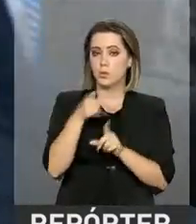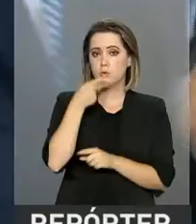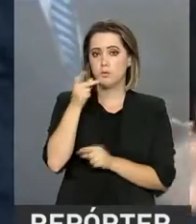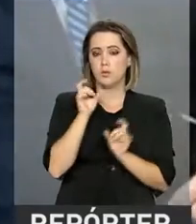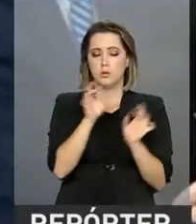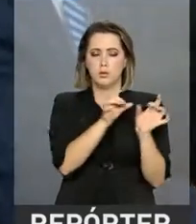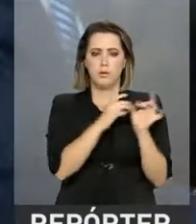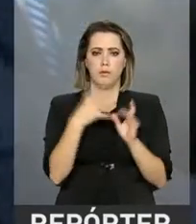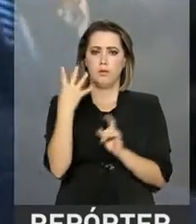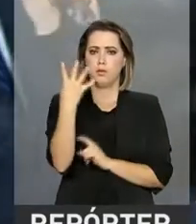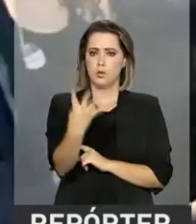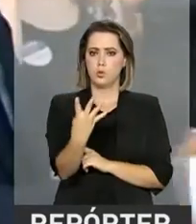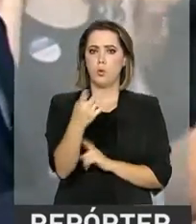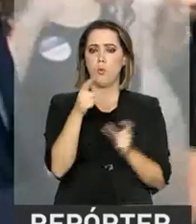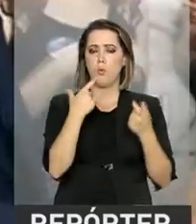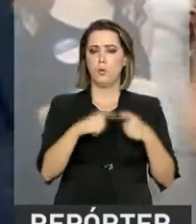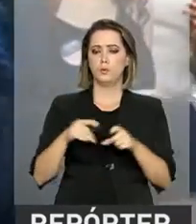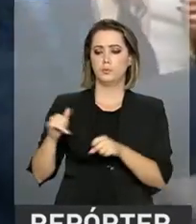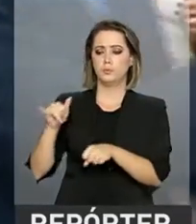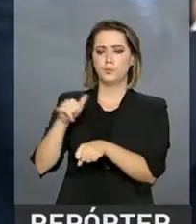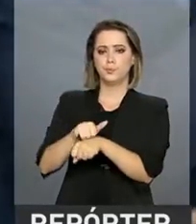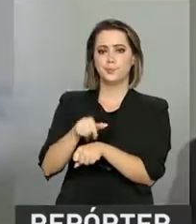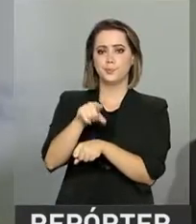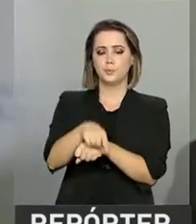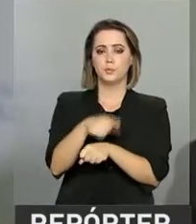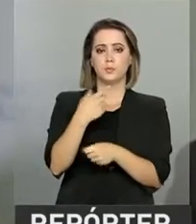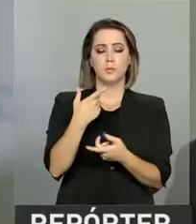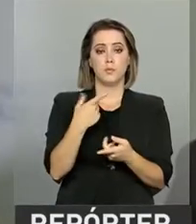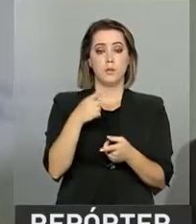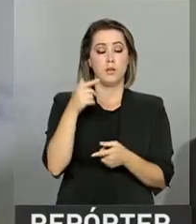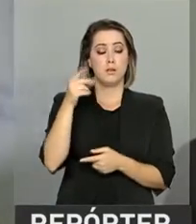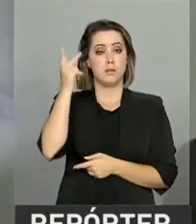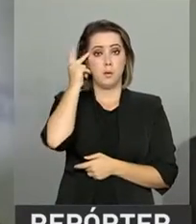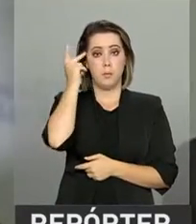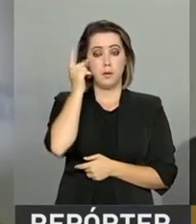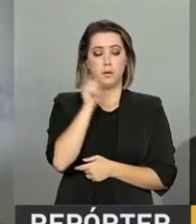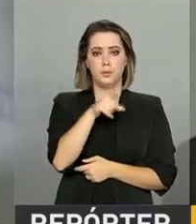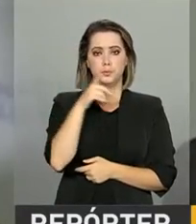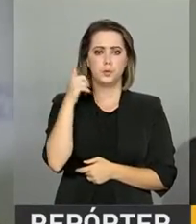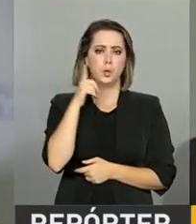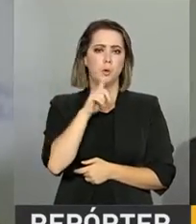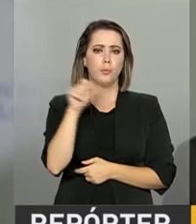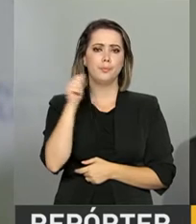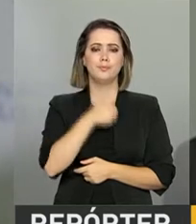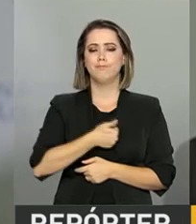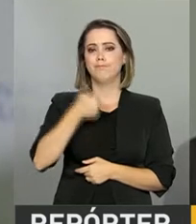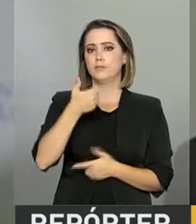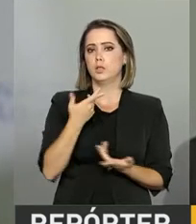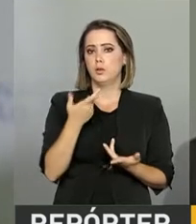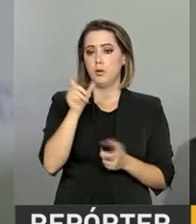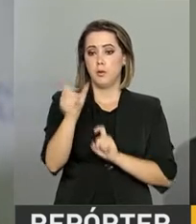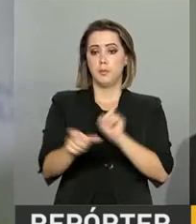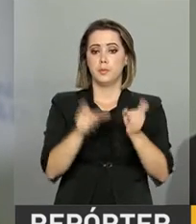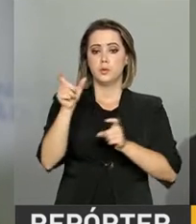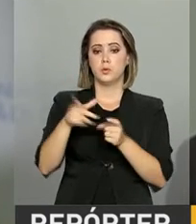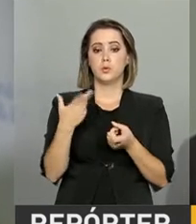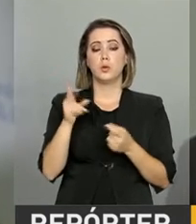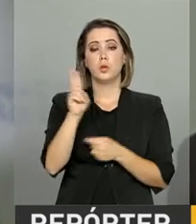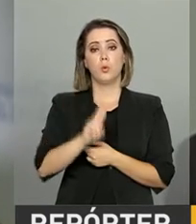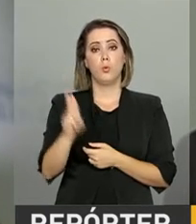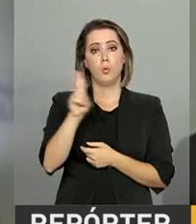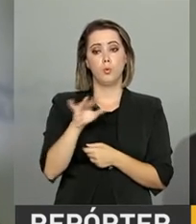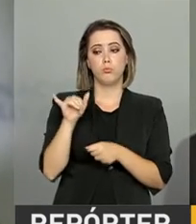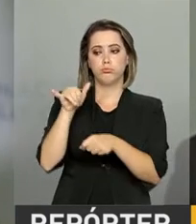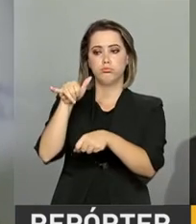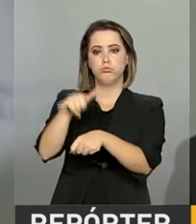4 aeroportos realizado na Bolsa de Valores de São Paulo. Ganha principalmente o usuário da aviação civil, né, o